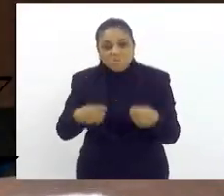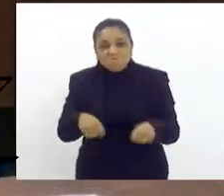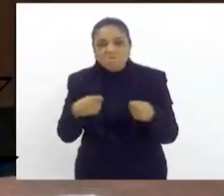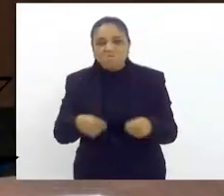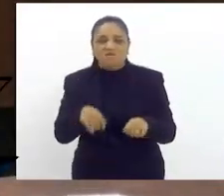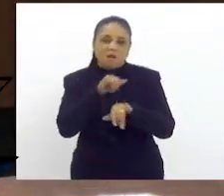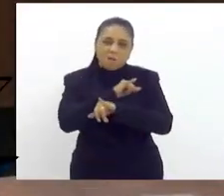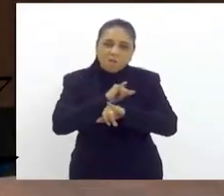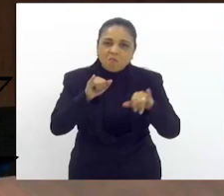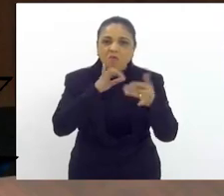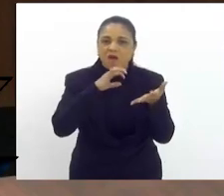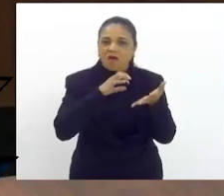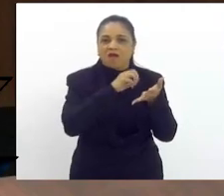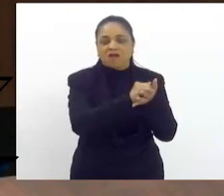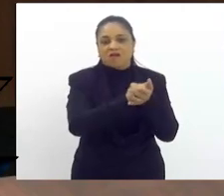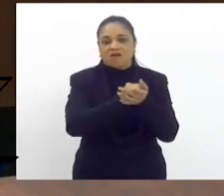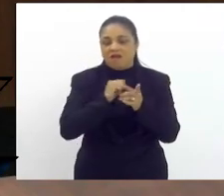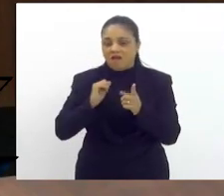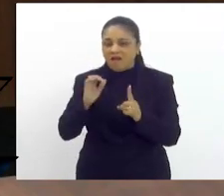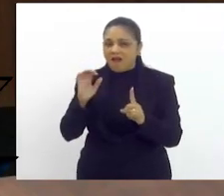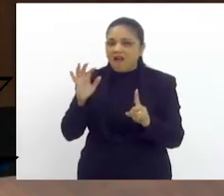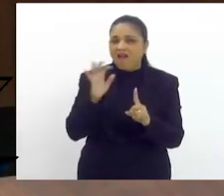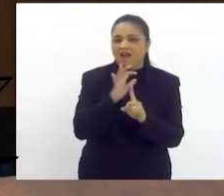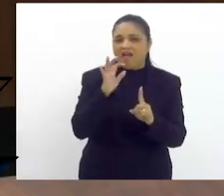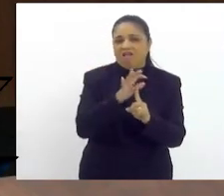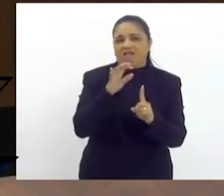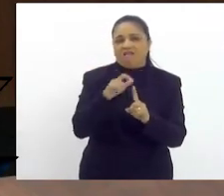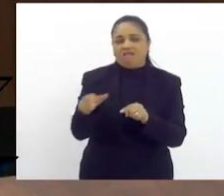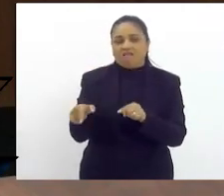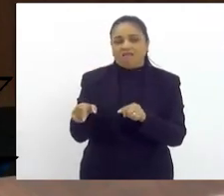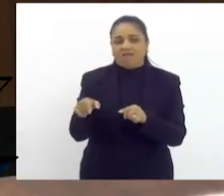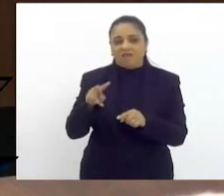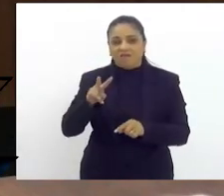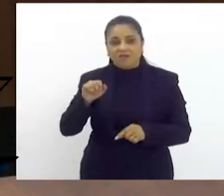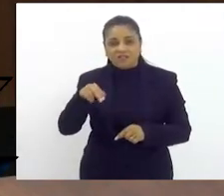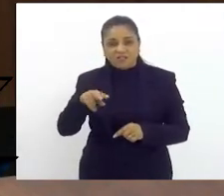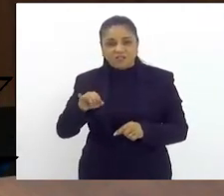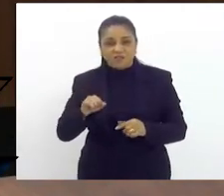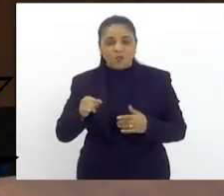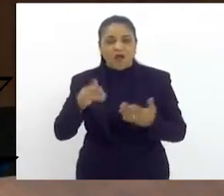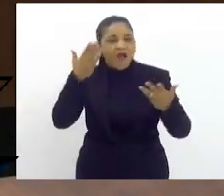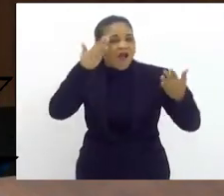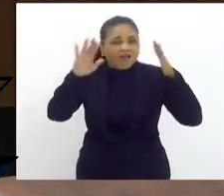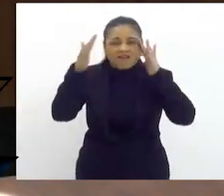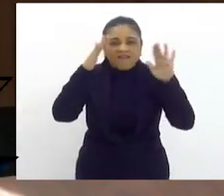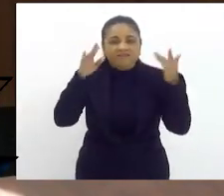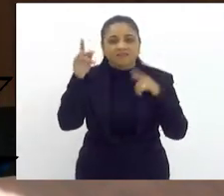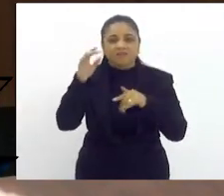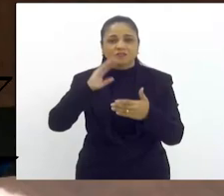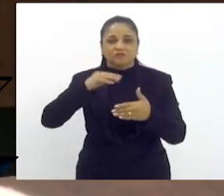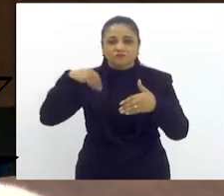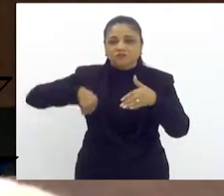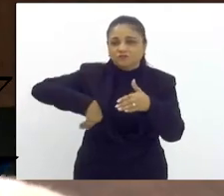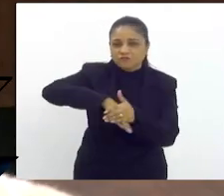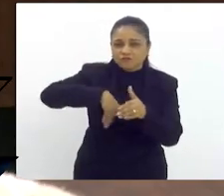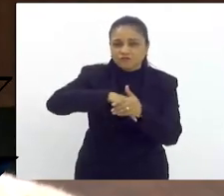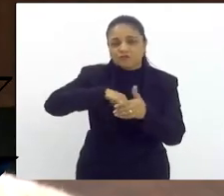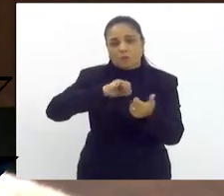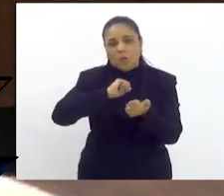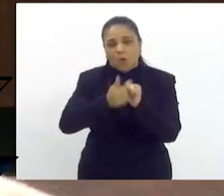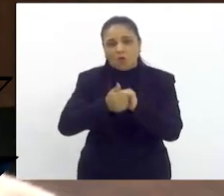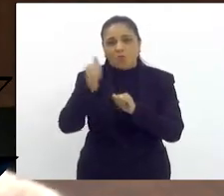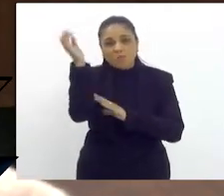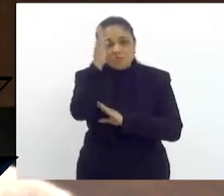tão atacando o Vinícius Junior tão atacando alegria do futebol brasileiro tão